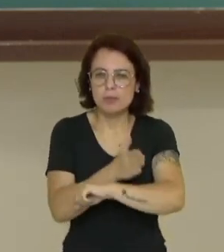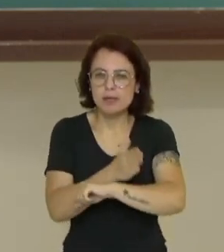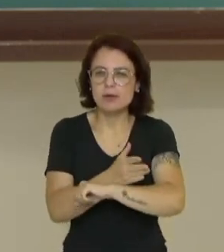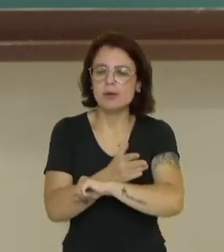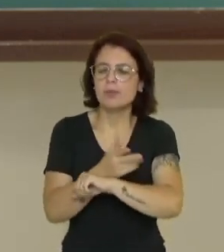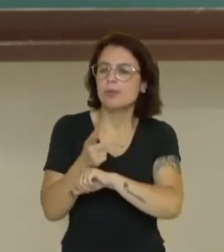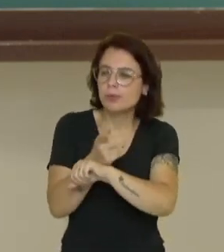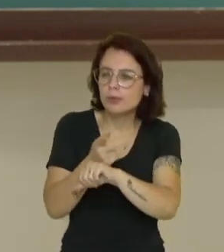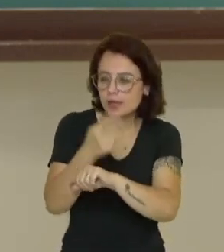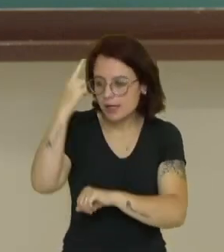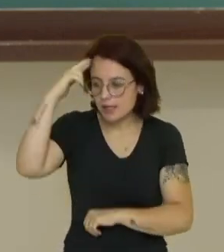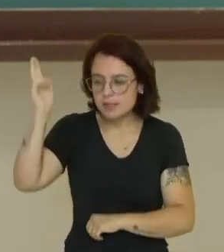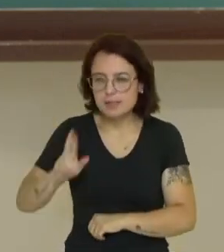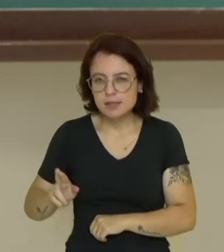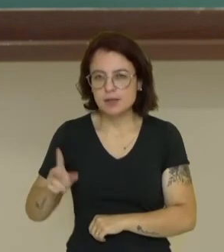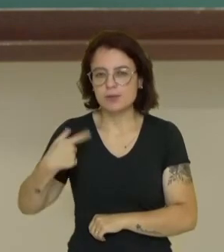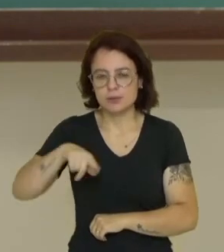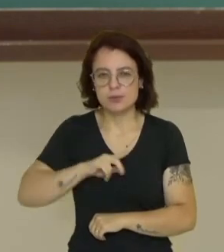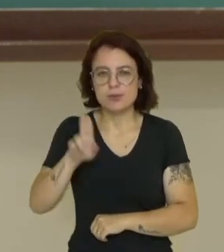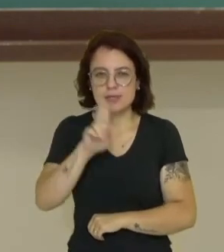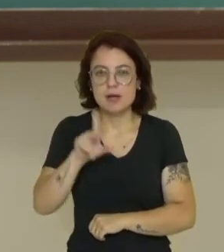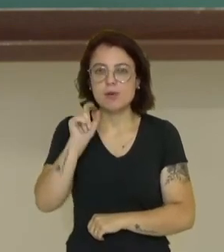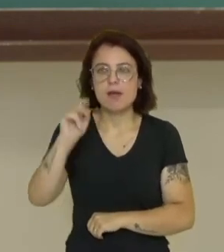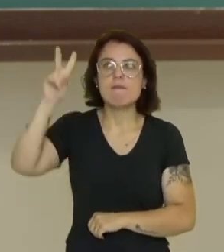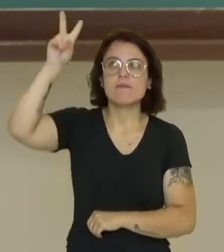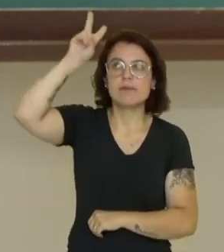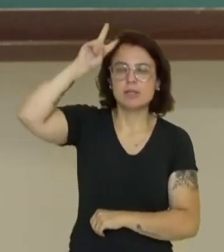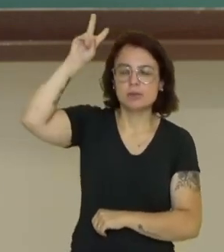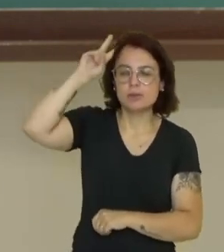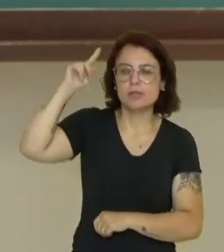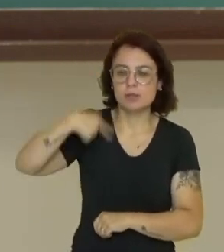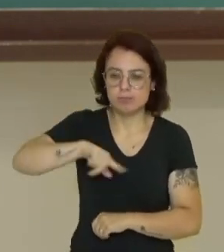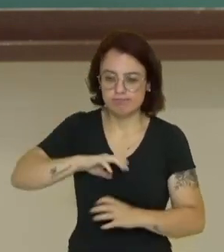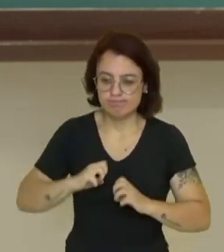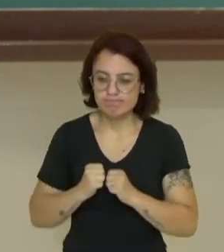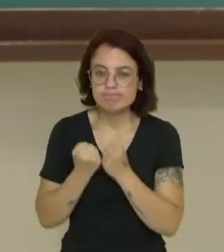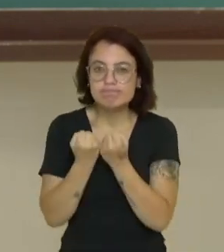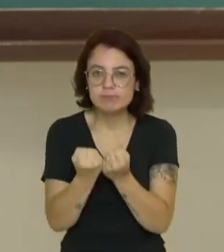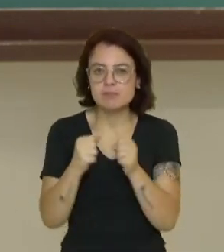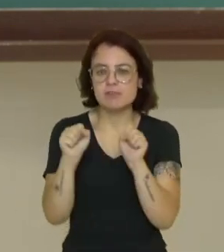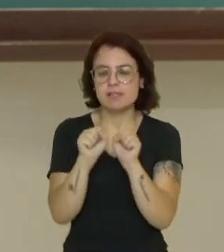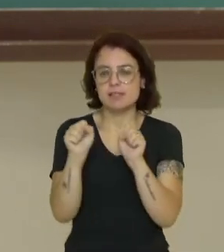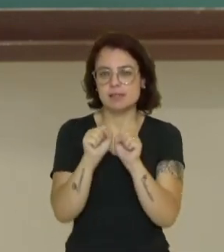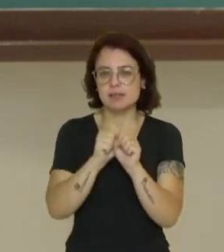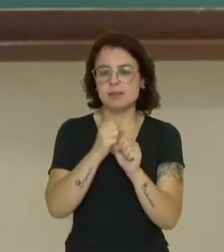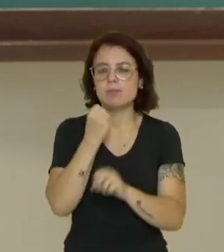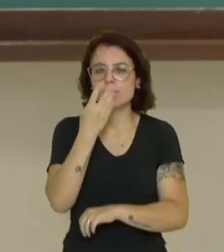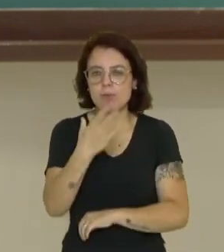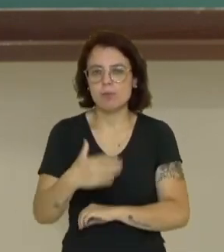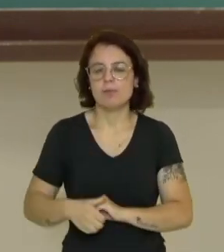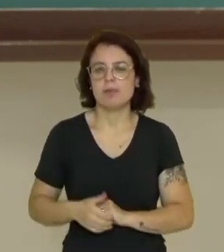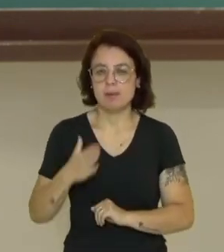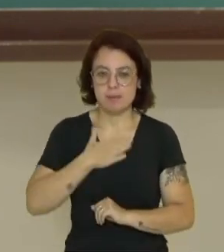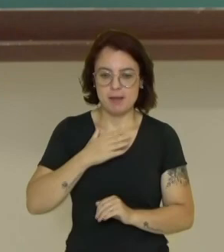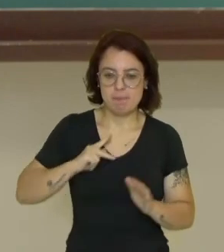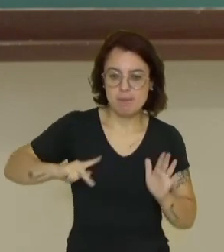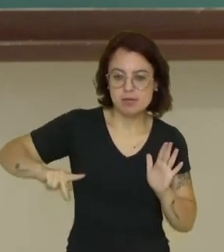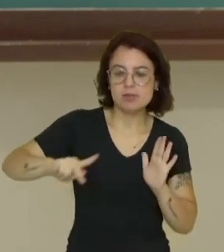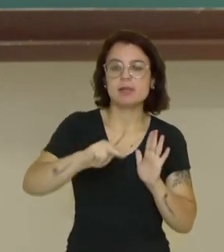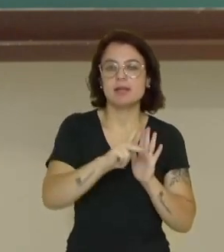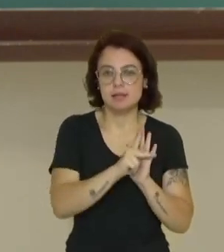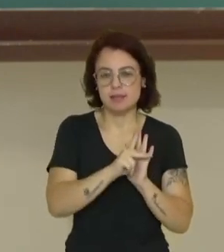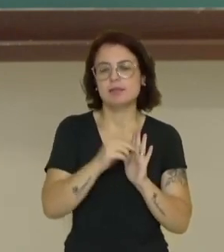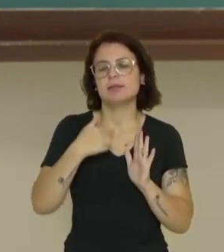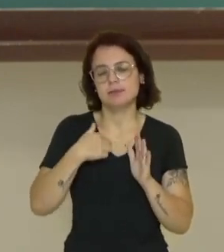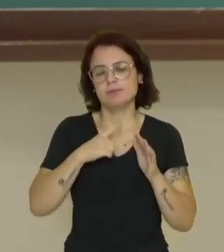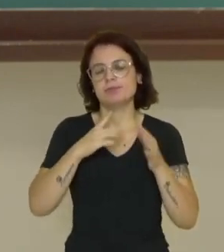para isso e entendendo que a virtude é aquela disposição que vai estar em mim, né? Da minha personalidade. Daí sim eu sou uma